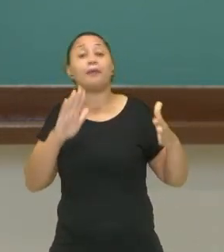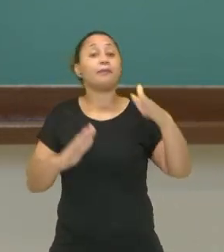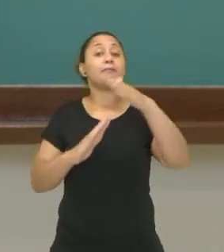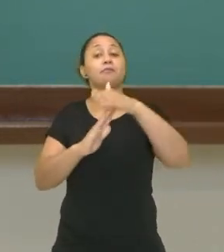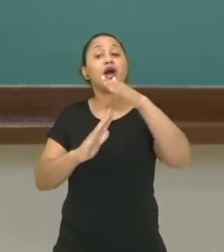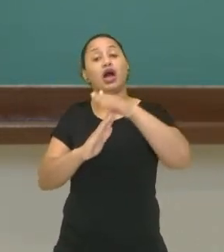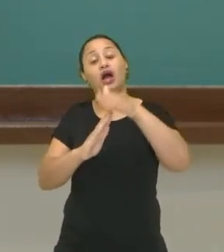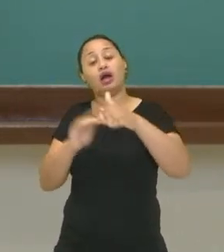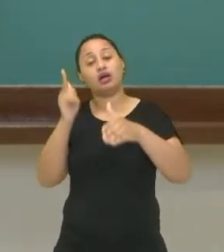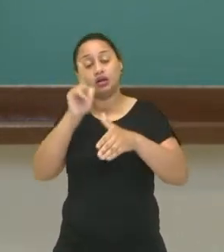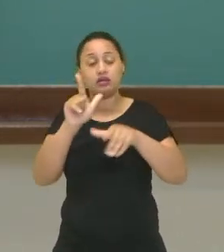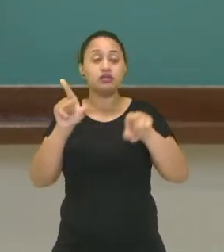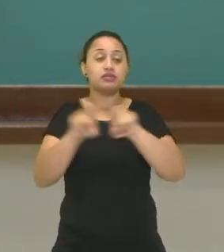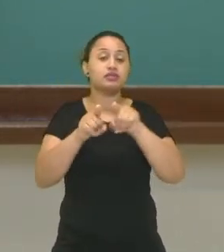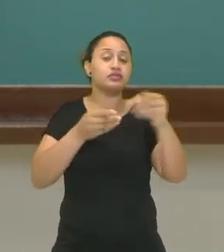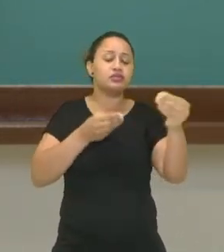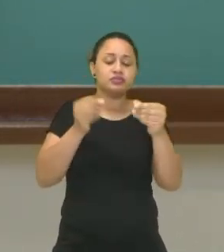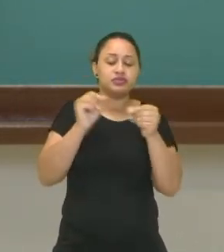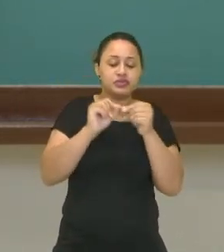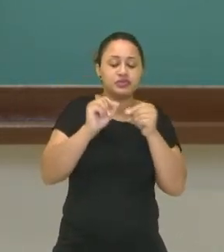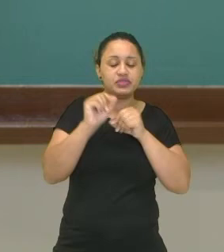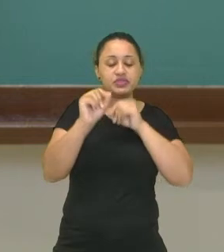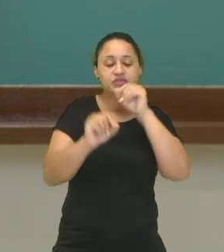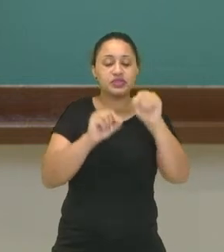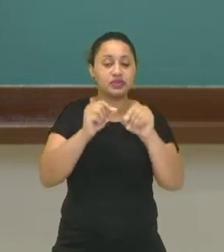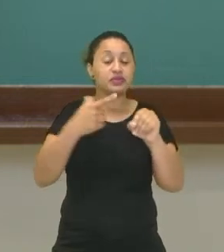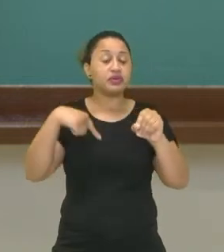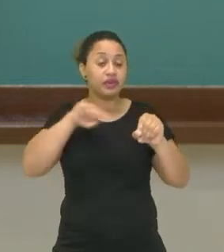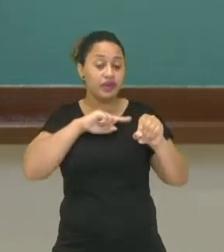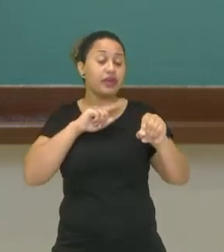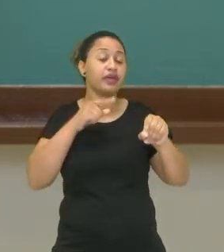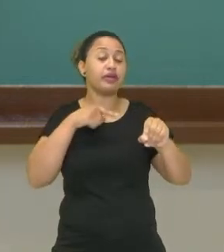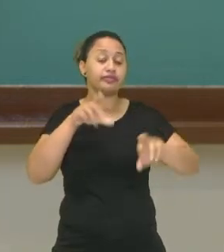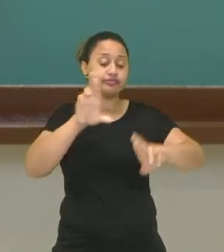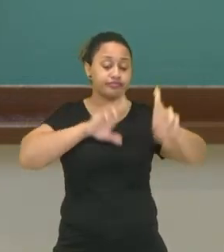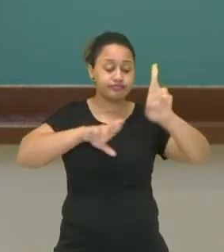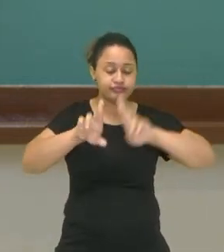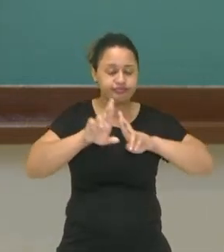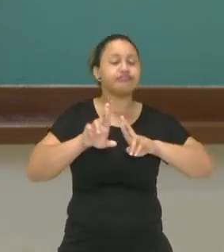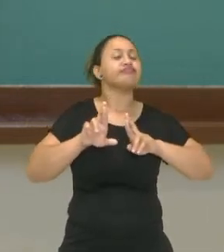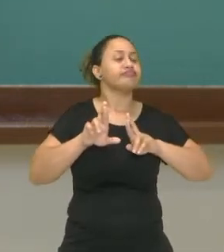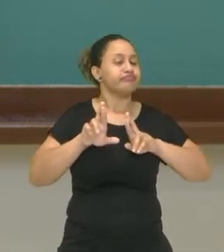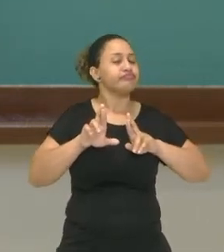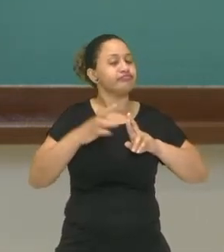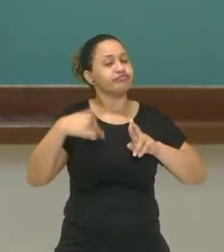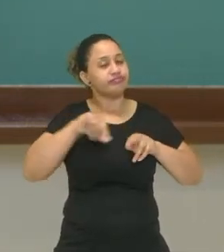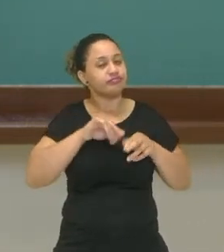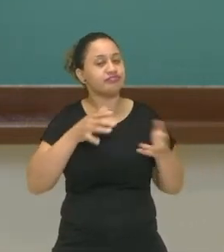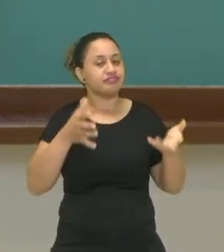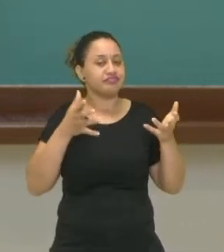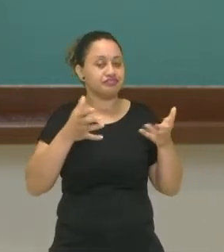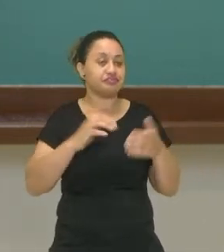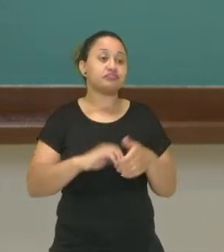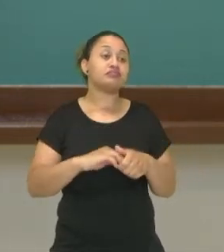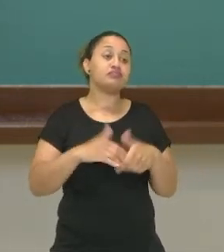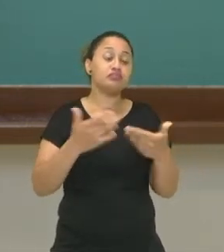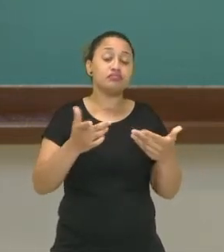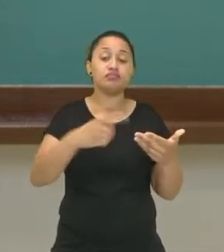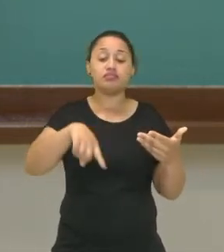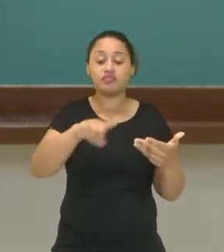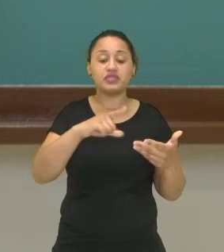chegar e como fazer para que nos dê os resultados esperados. Então, você realmente